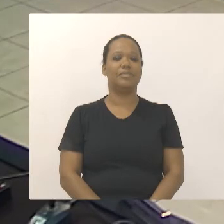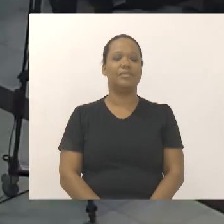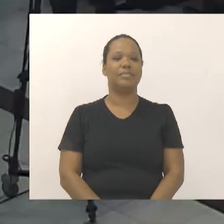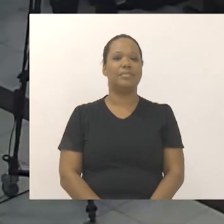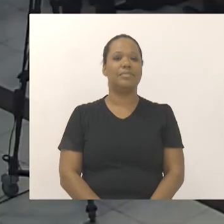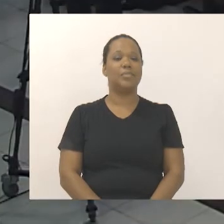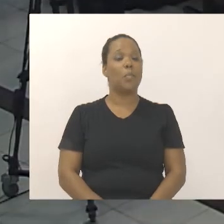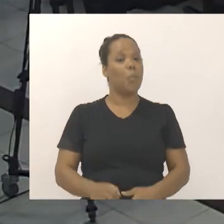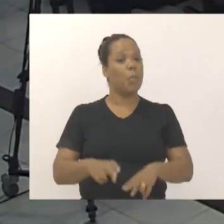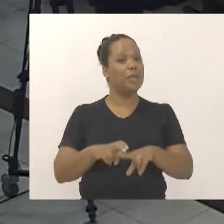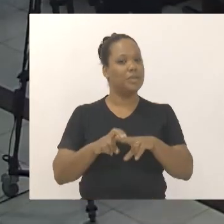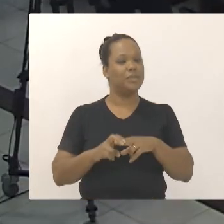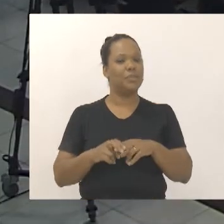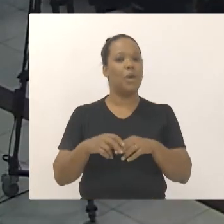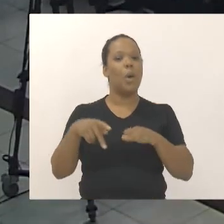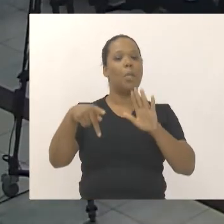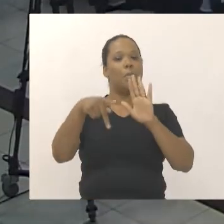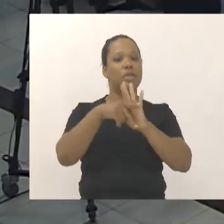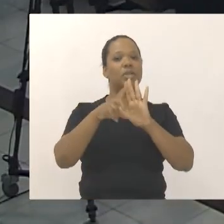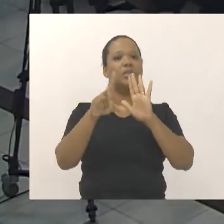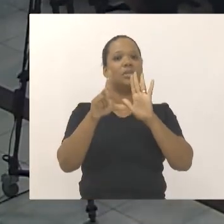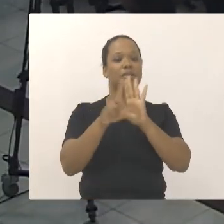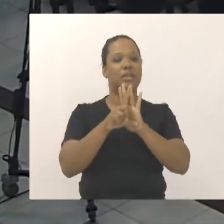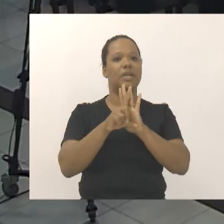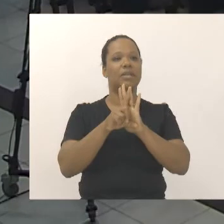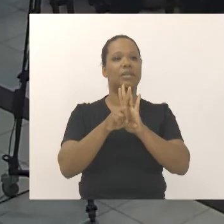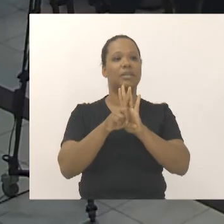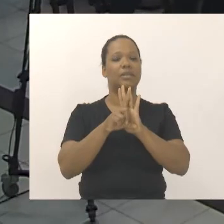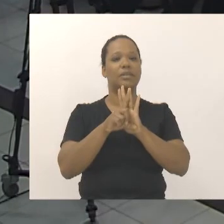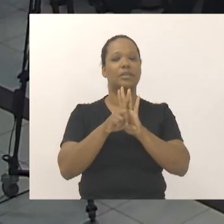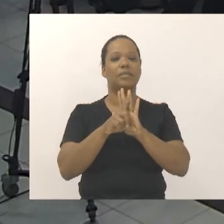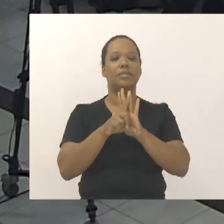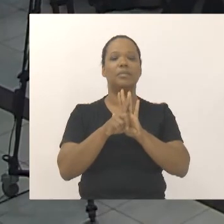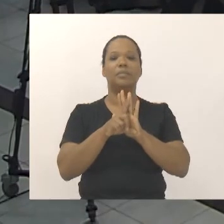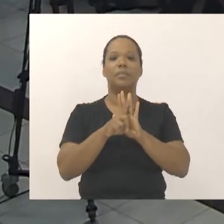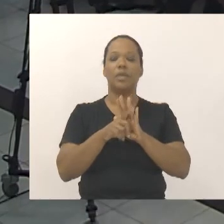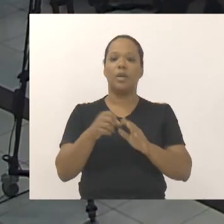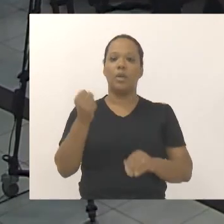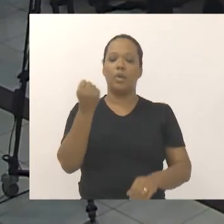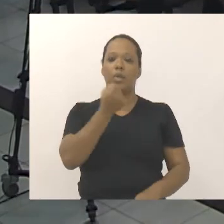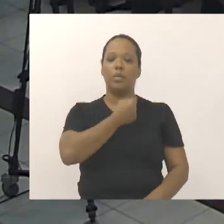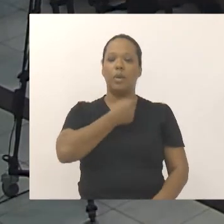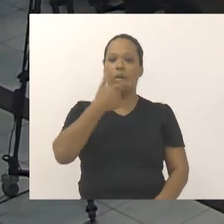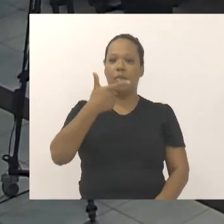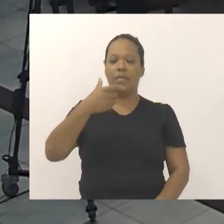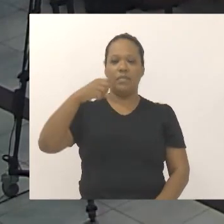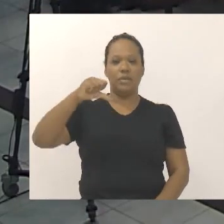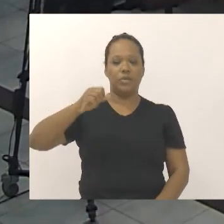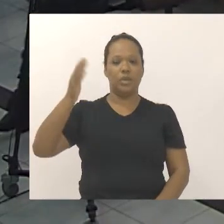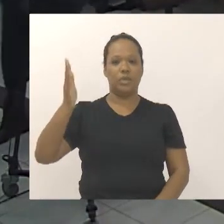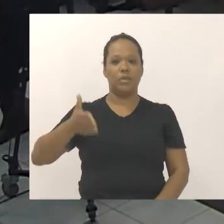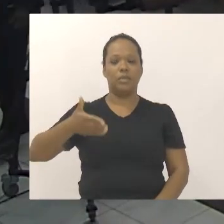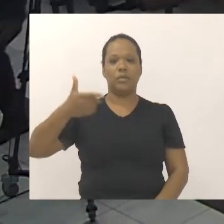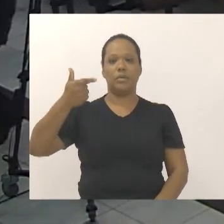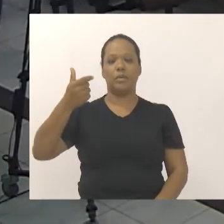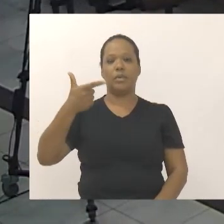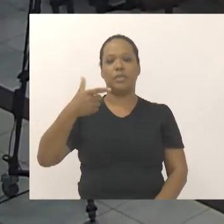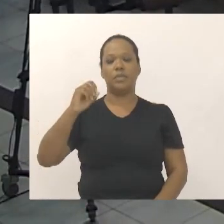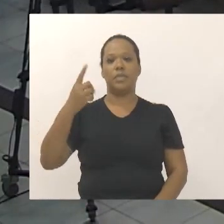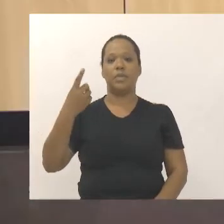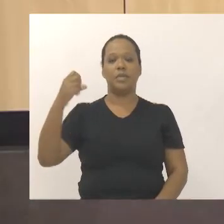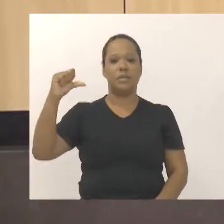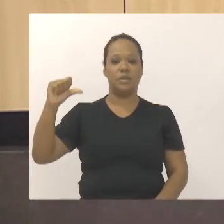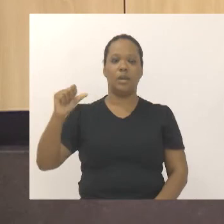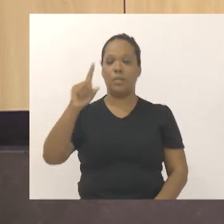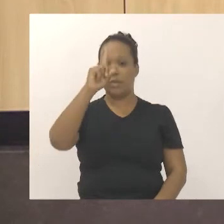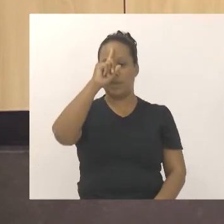Portanto, projeto de lei do Legislativo, número 29, 2019, dispõe que